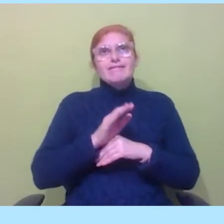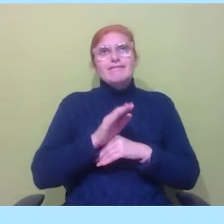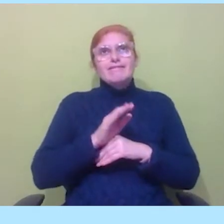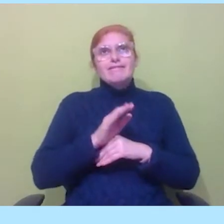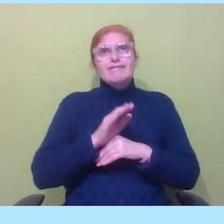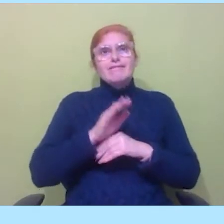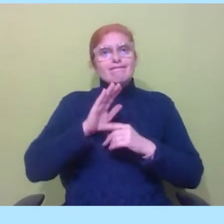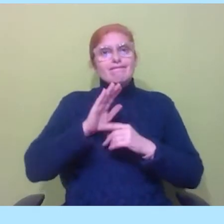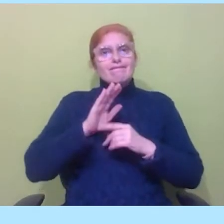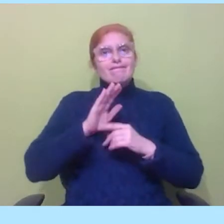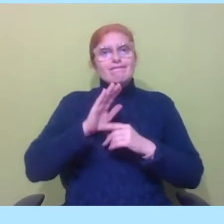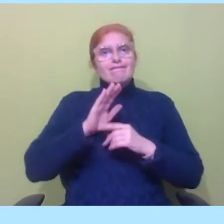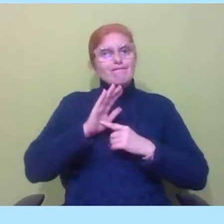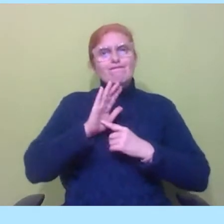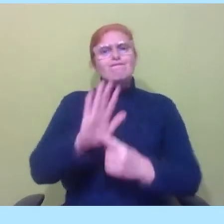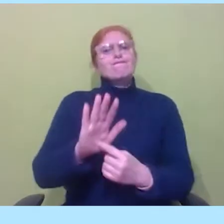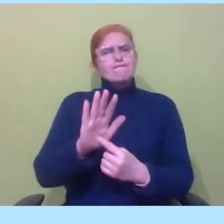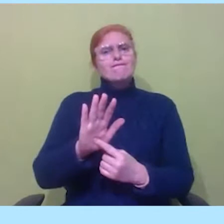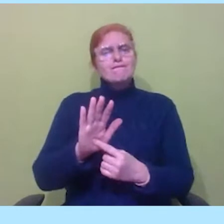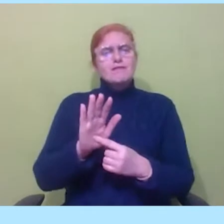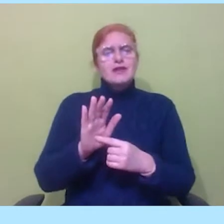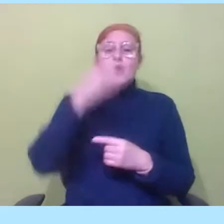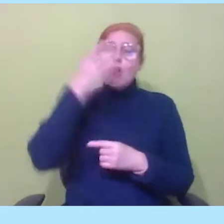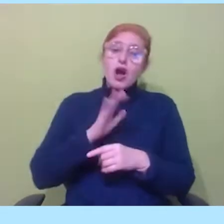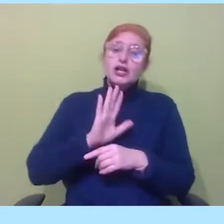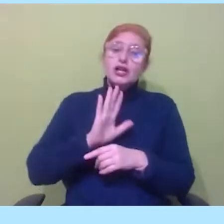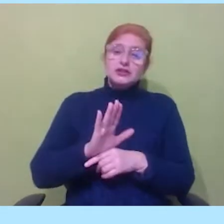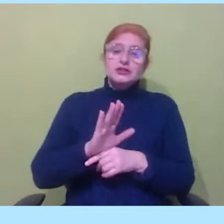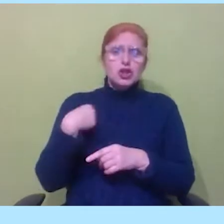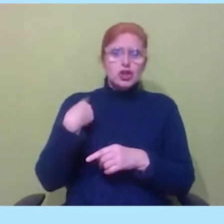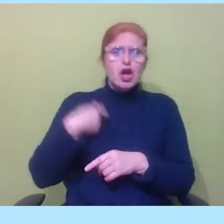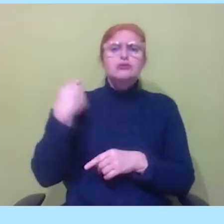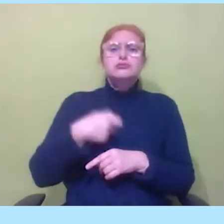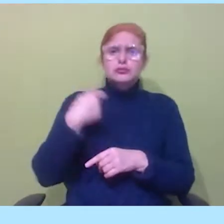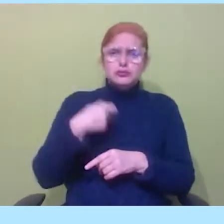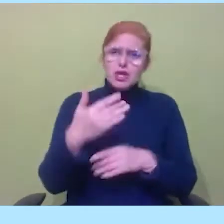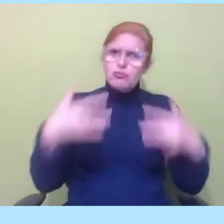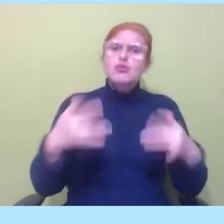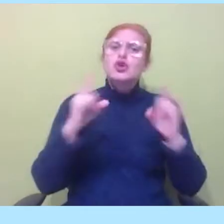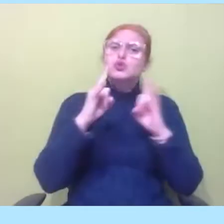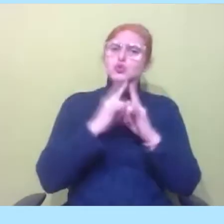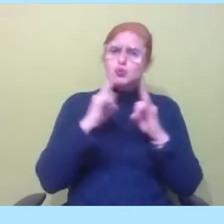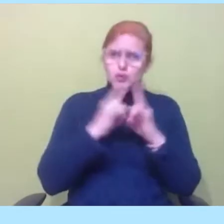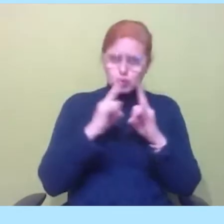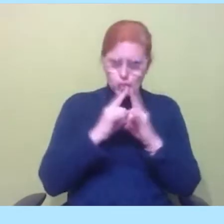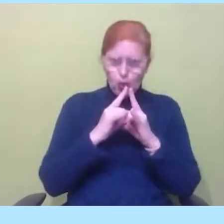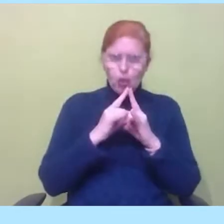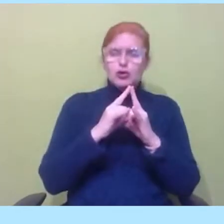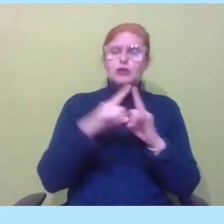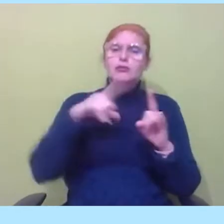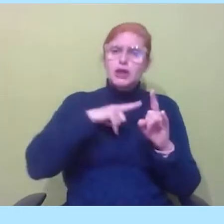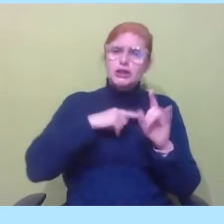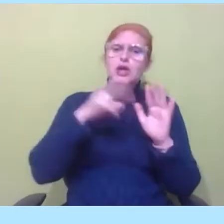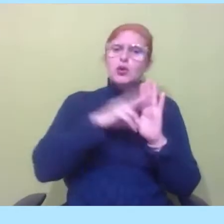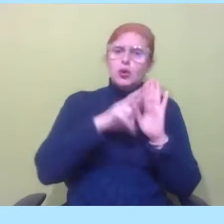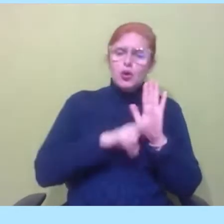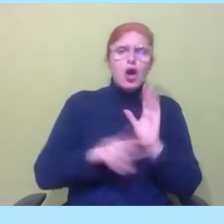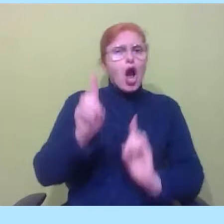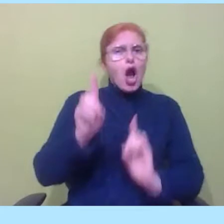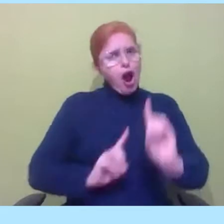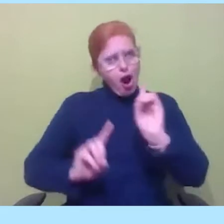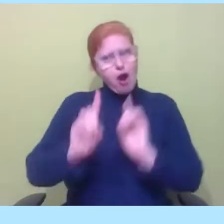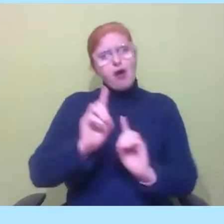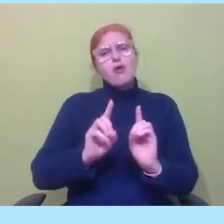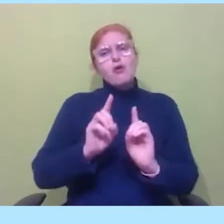precisa cobrar um comprometimento institucional para esses protocolos, de algum cumprimento desses